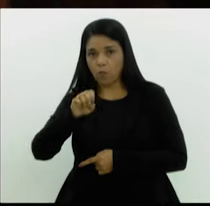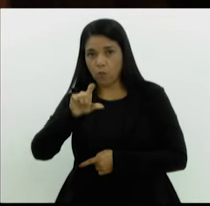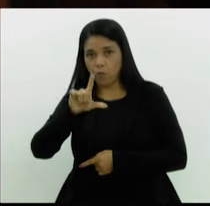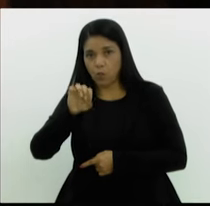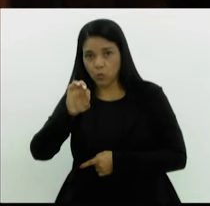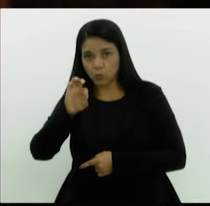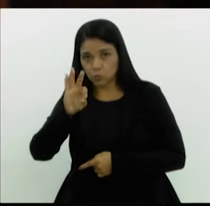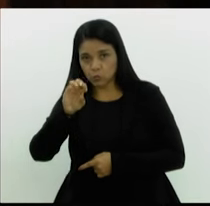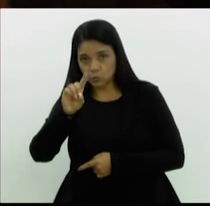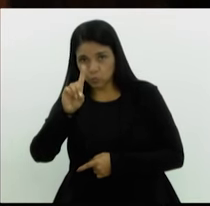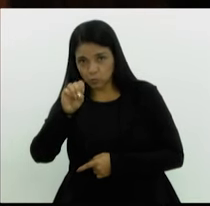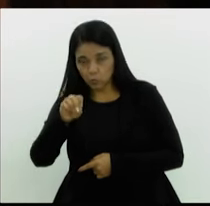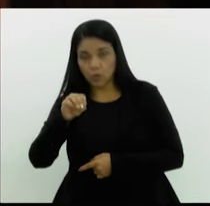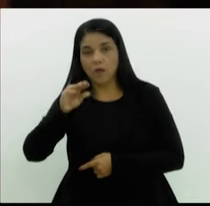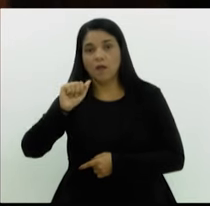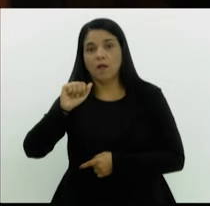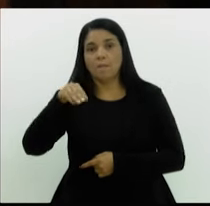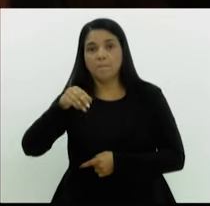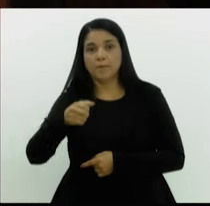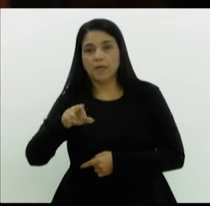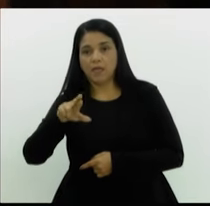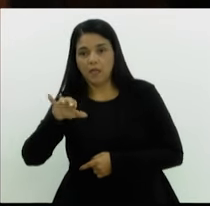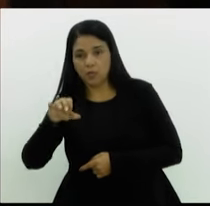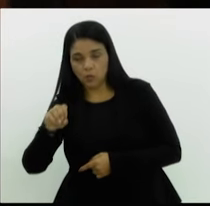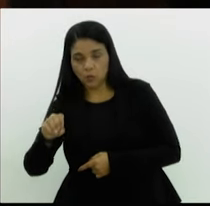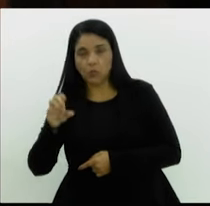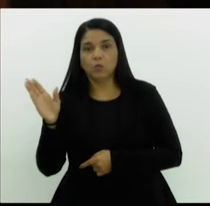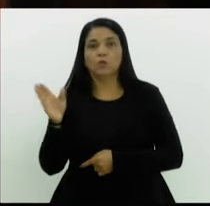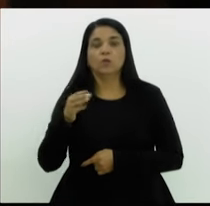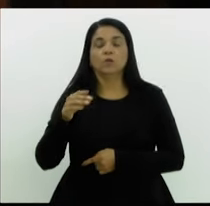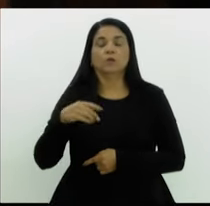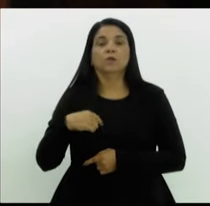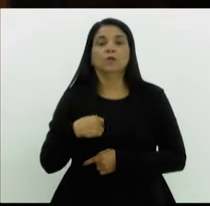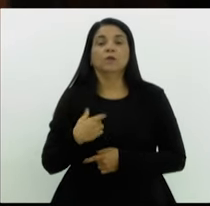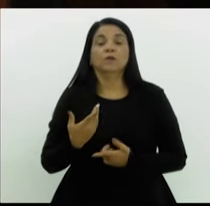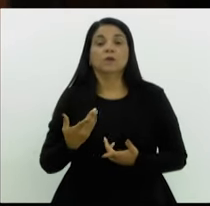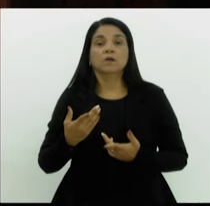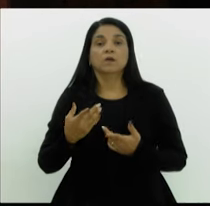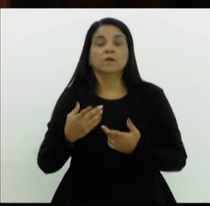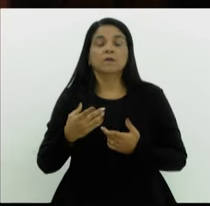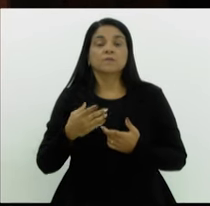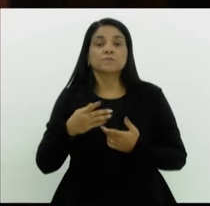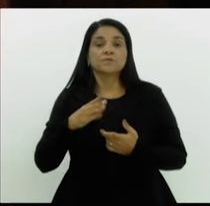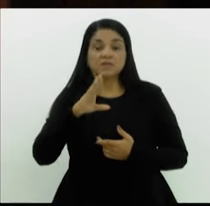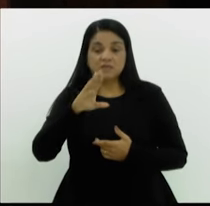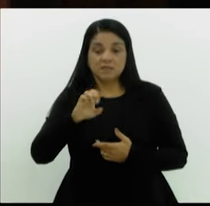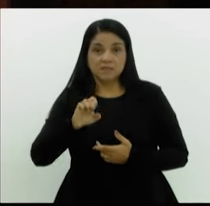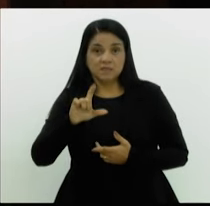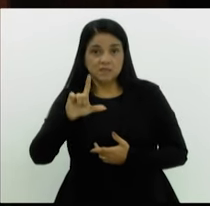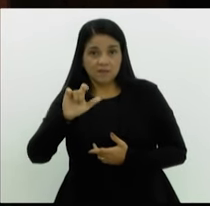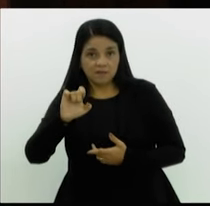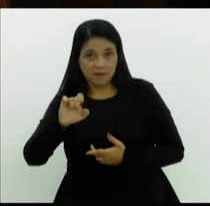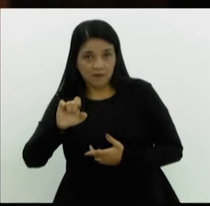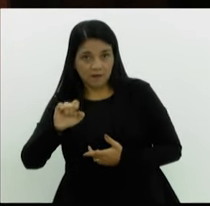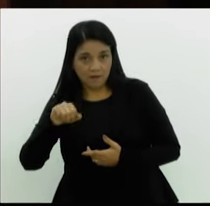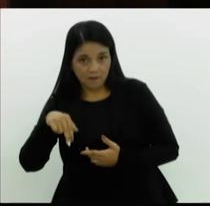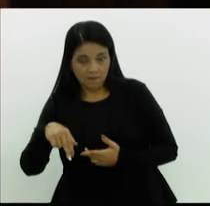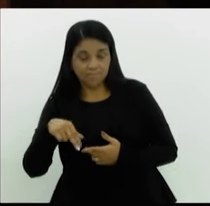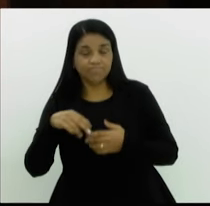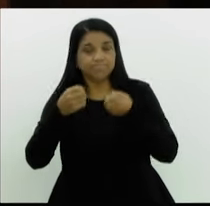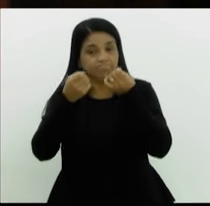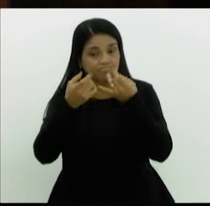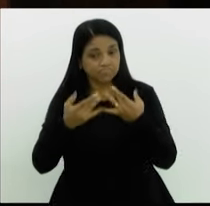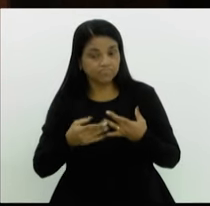Melo, conhecido como CELAM, onde ele relata, não é, a carência de professores